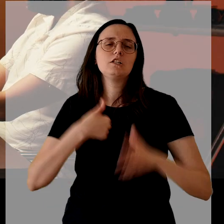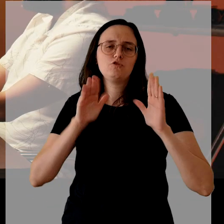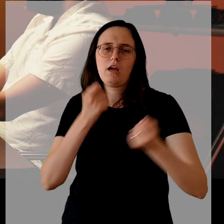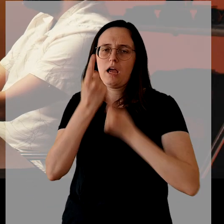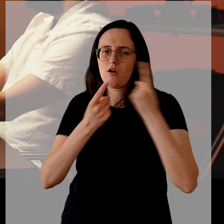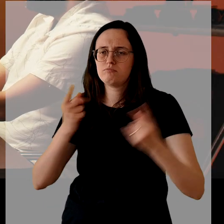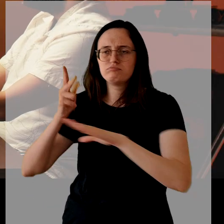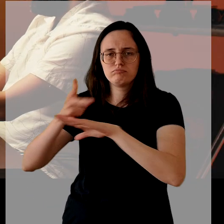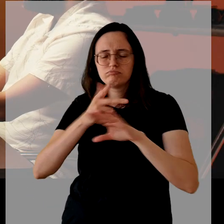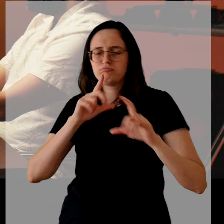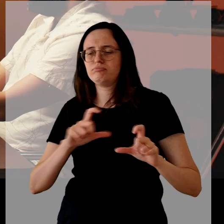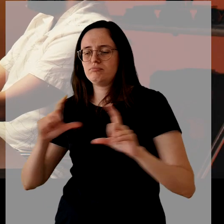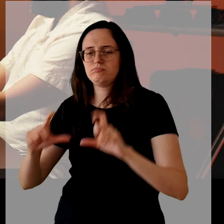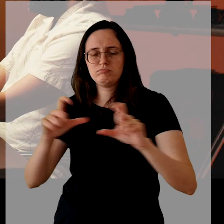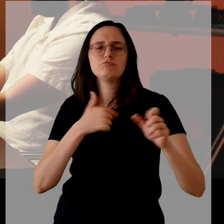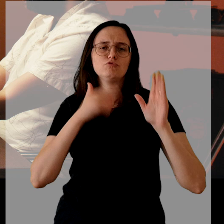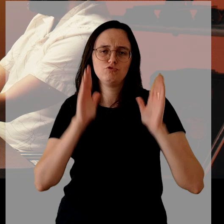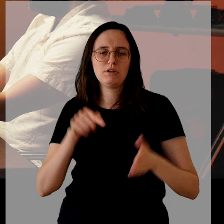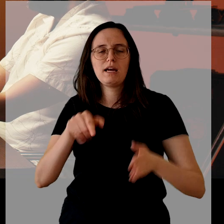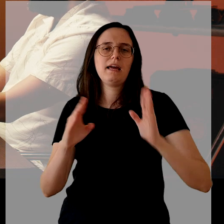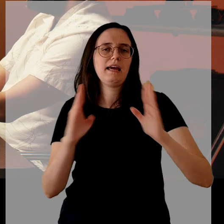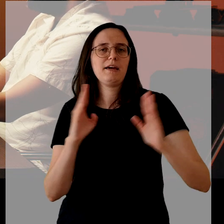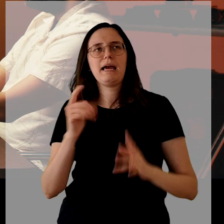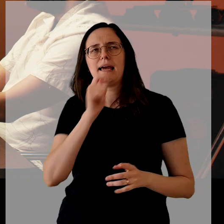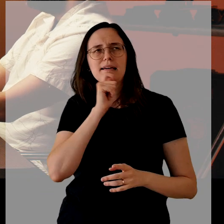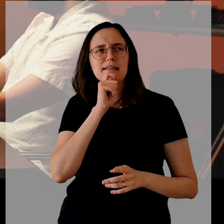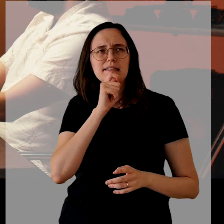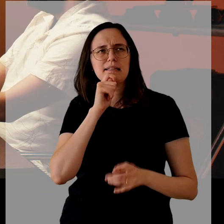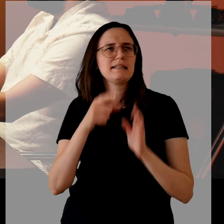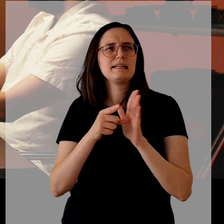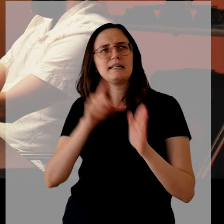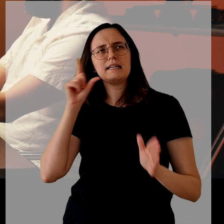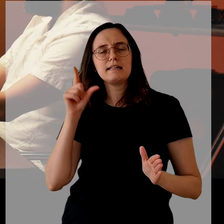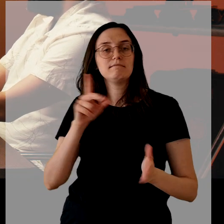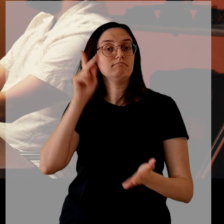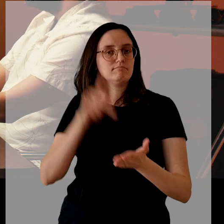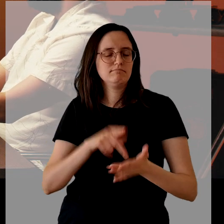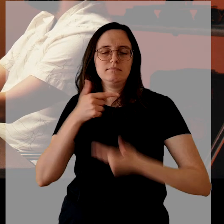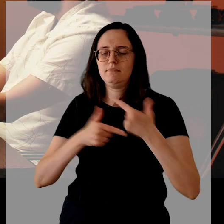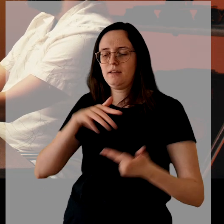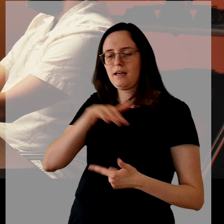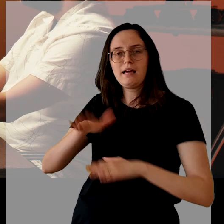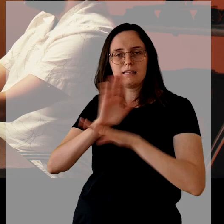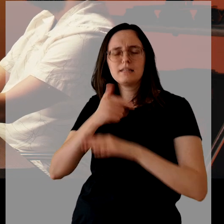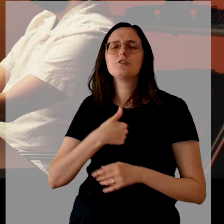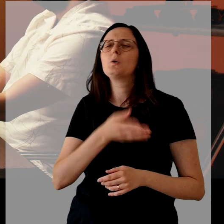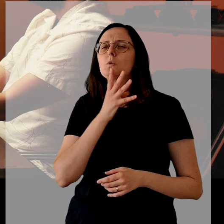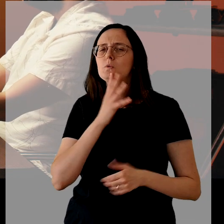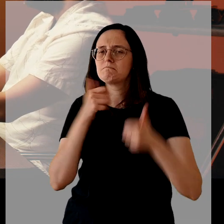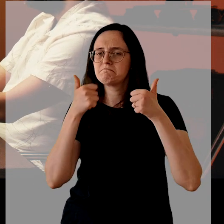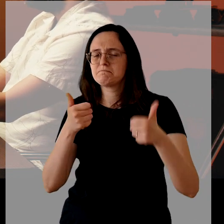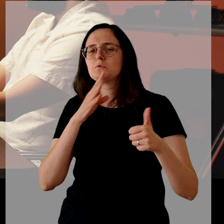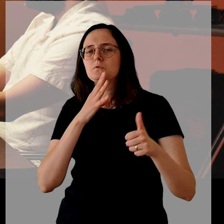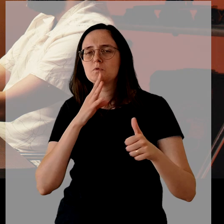Fiz alguns trabalhos também como still de set, então nessa época ali ainda antes de realmente trabalhar com cinema, então eu conhecia bem